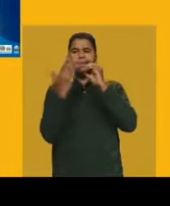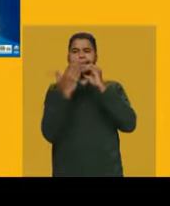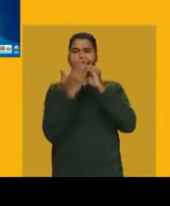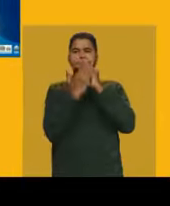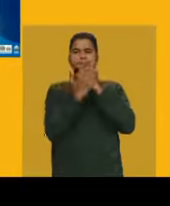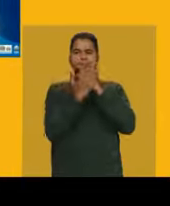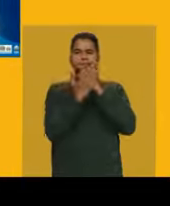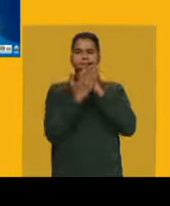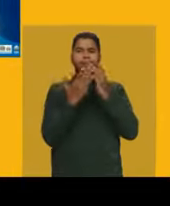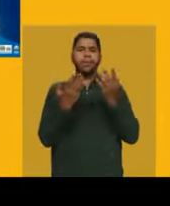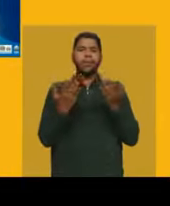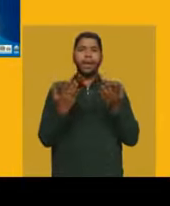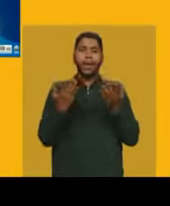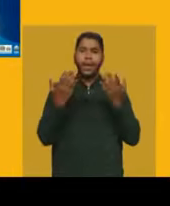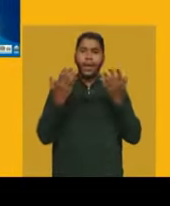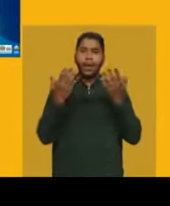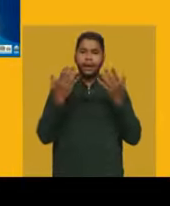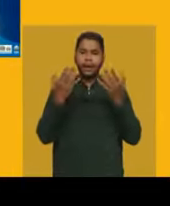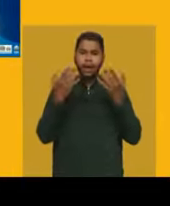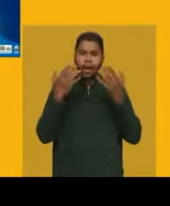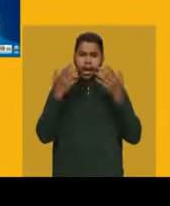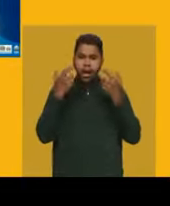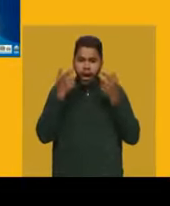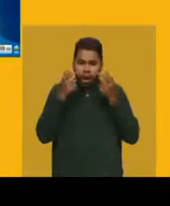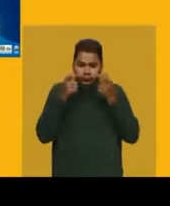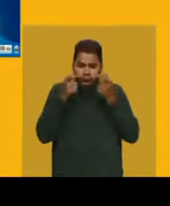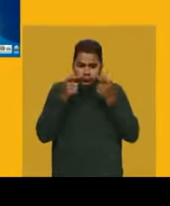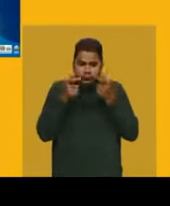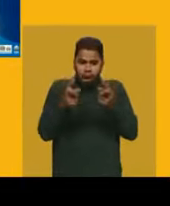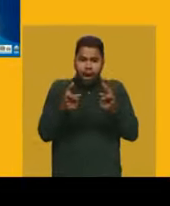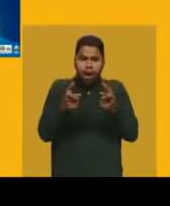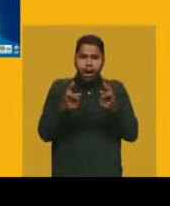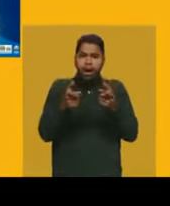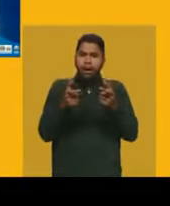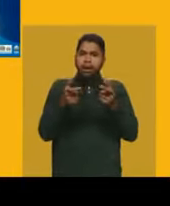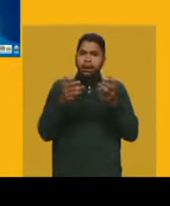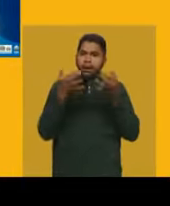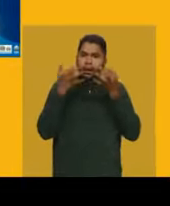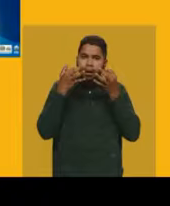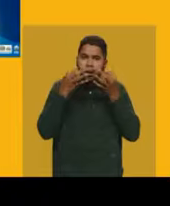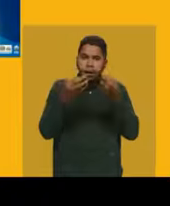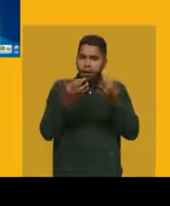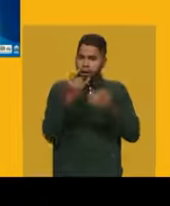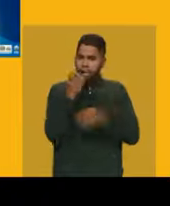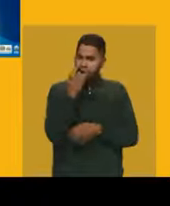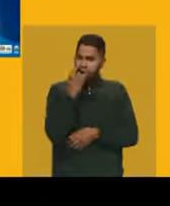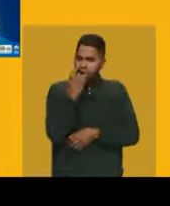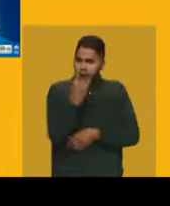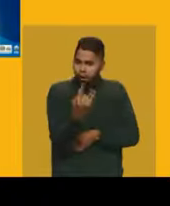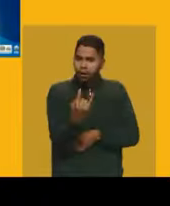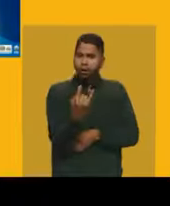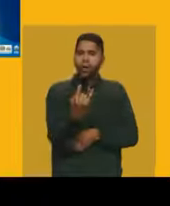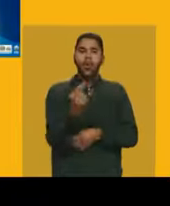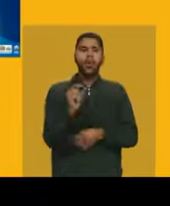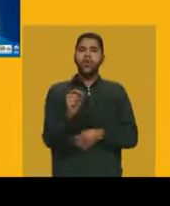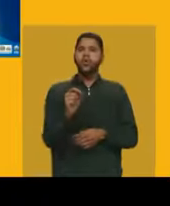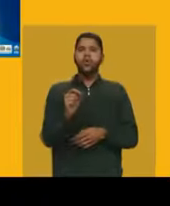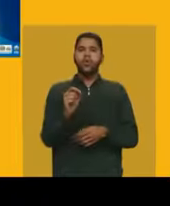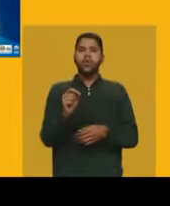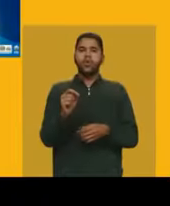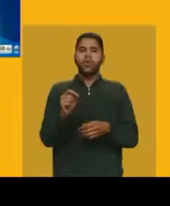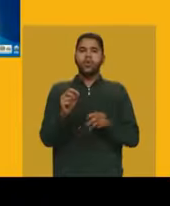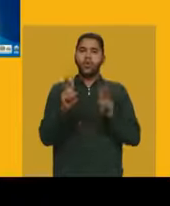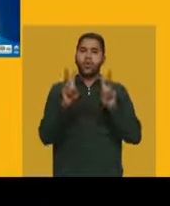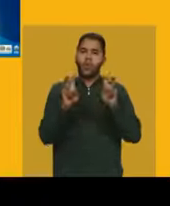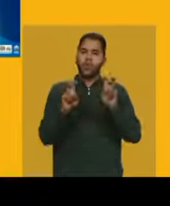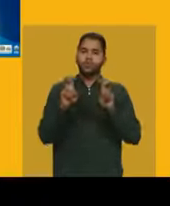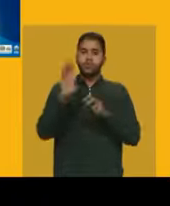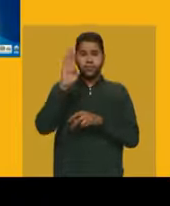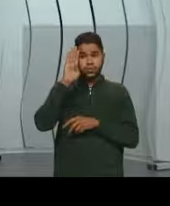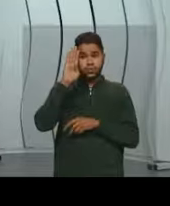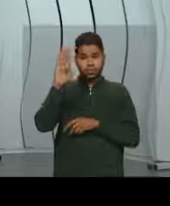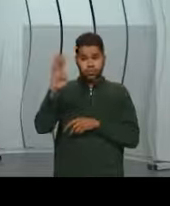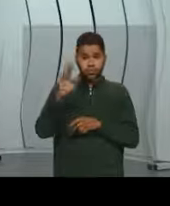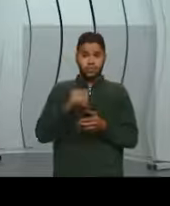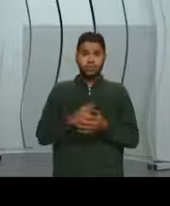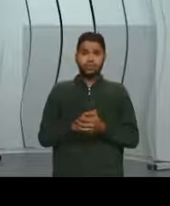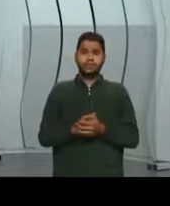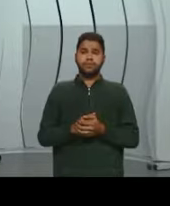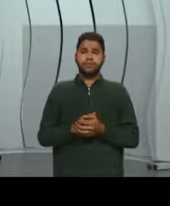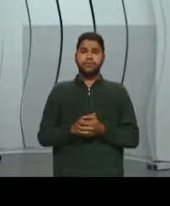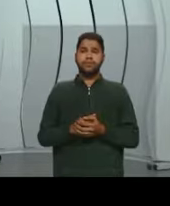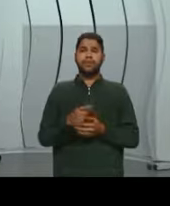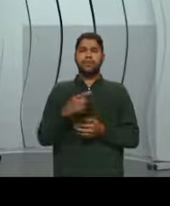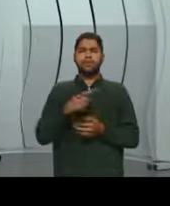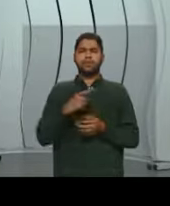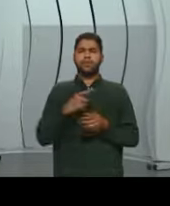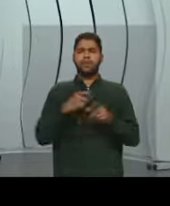atenção. Então, aqui, chamar atenção com o quê? Com o assunto principal, voltando lá. Então, eu tenho aqui